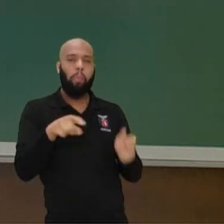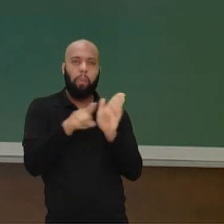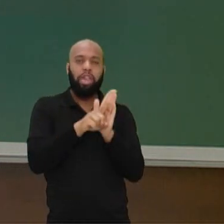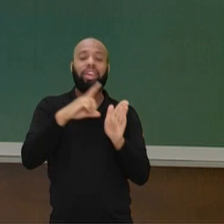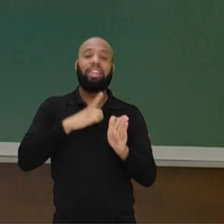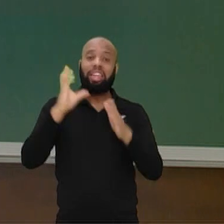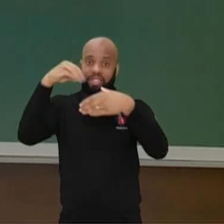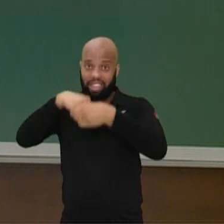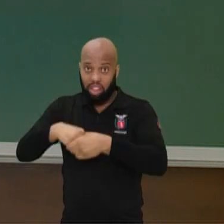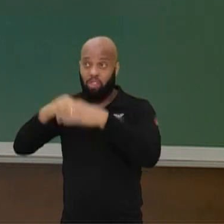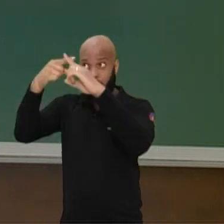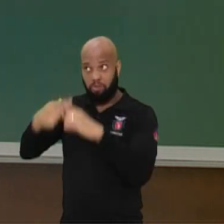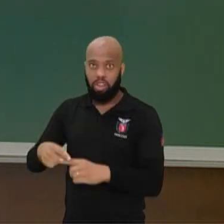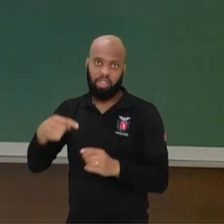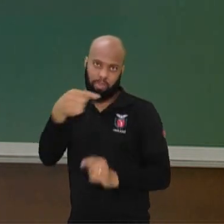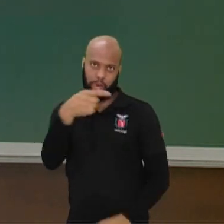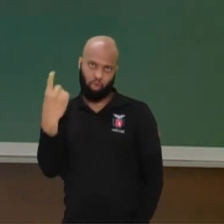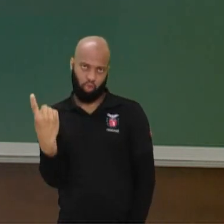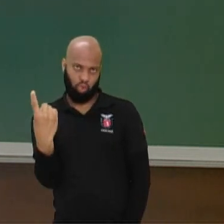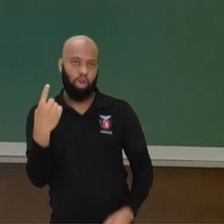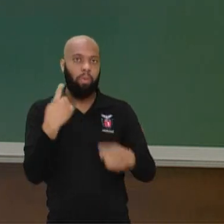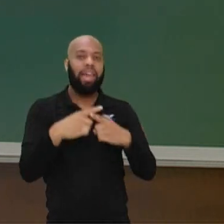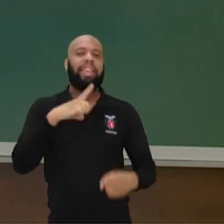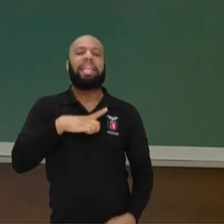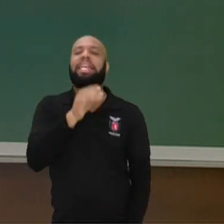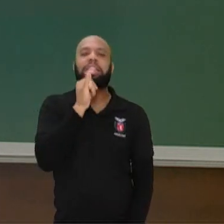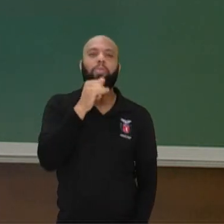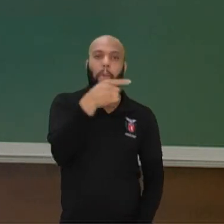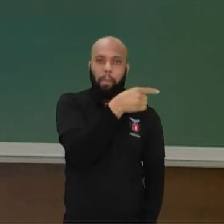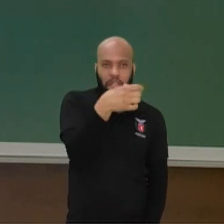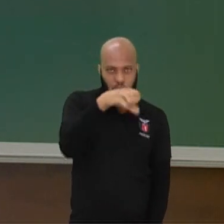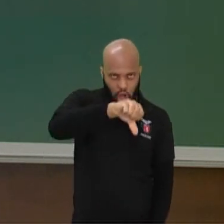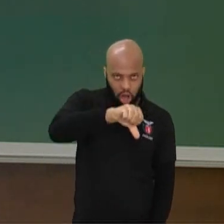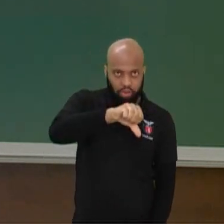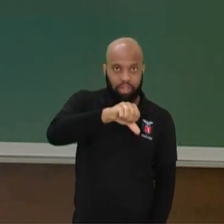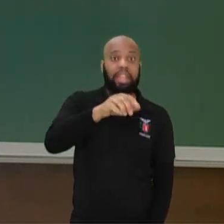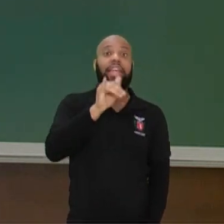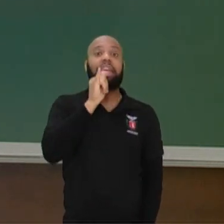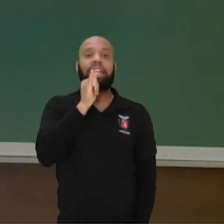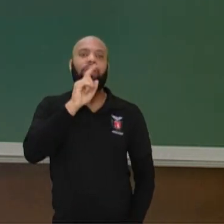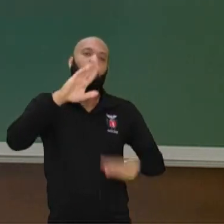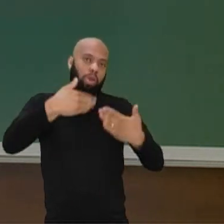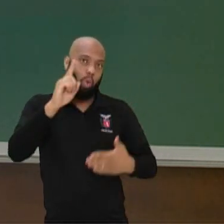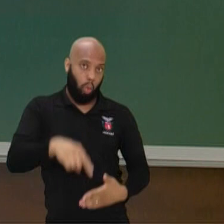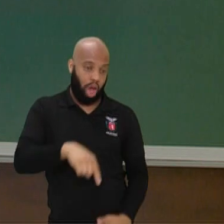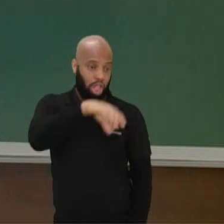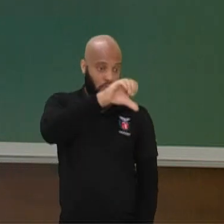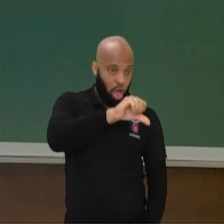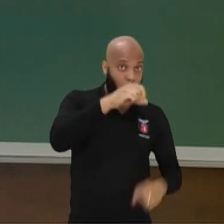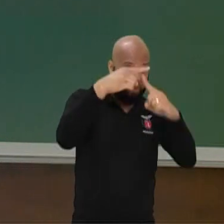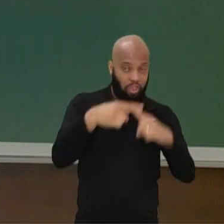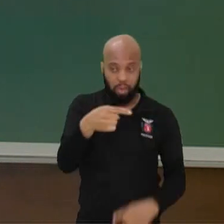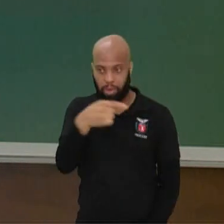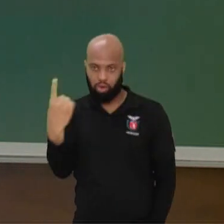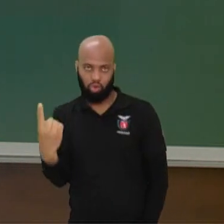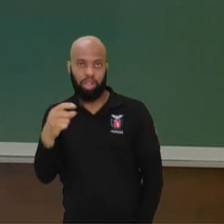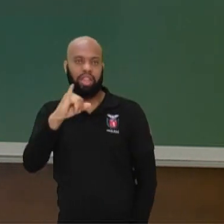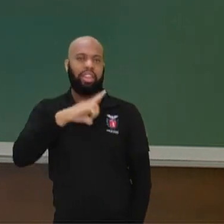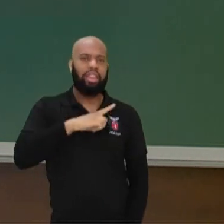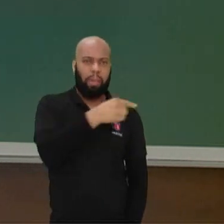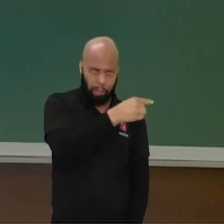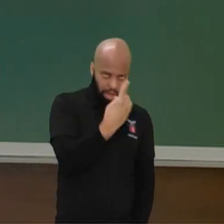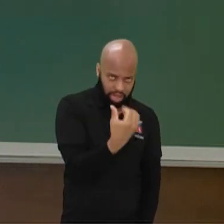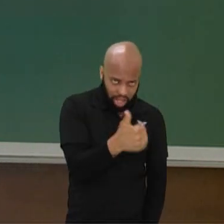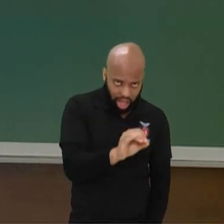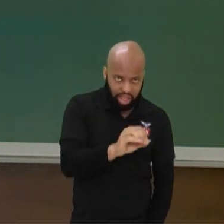multiplicado por menos 1. Então, se eu tenho menos 9, isso é o quê? Menos 9 vezes, aliás, 9 vezes menos 1. Se você tem menos 10, é